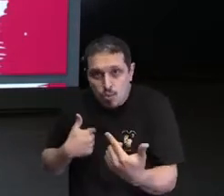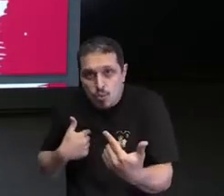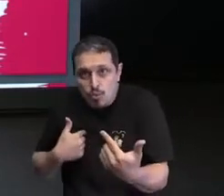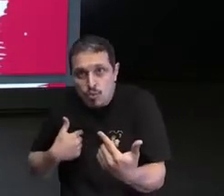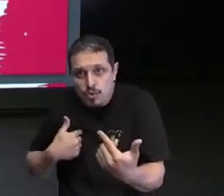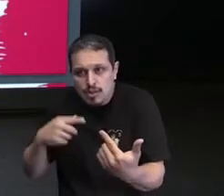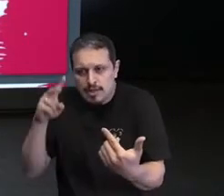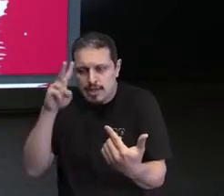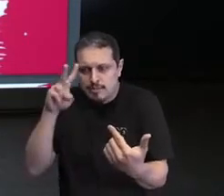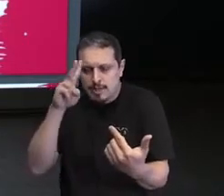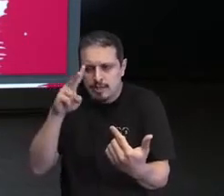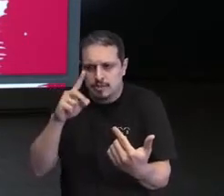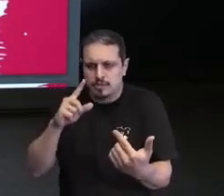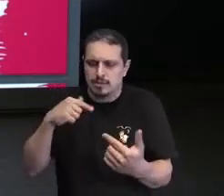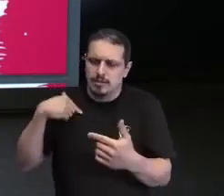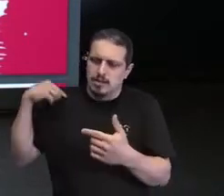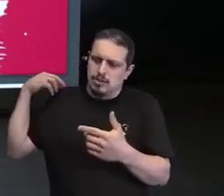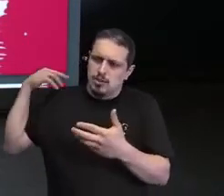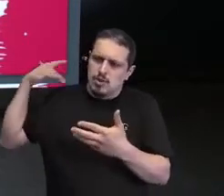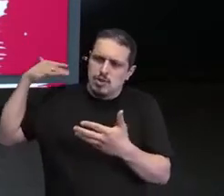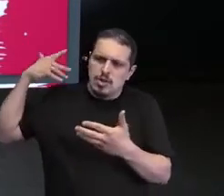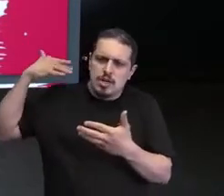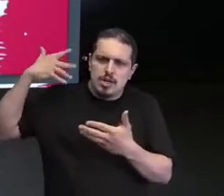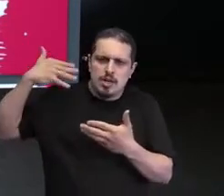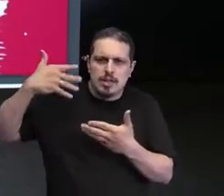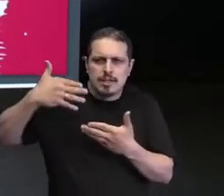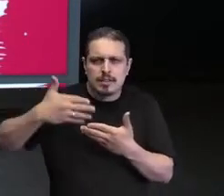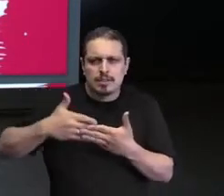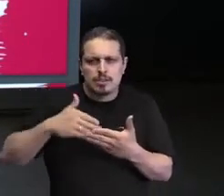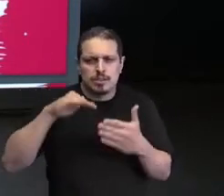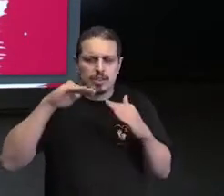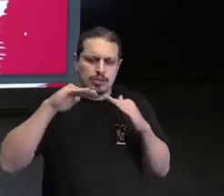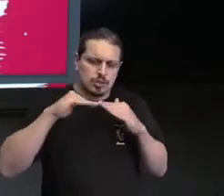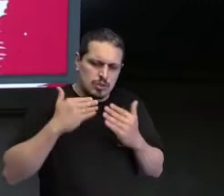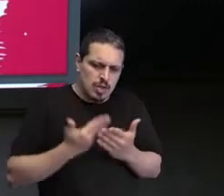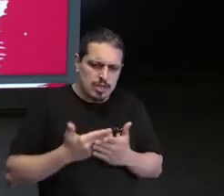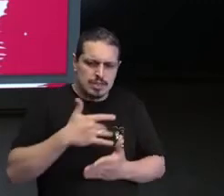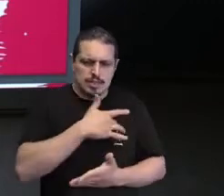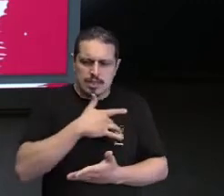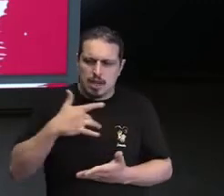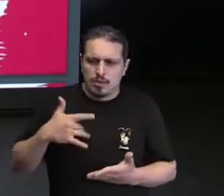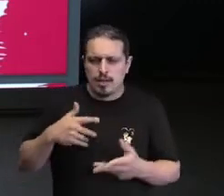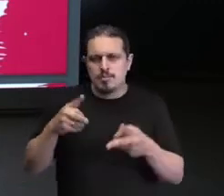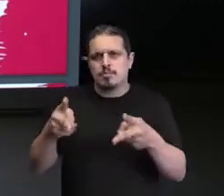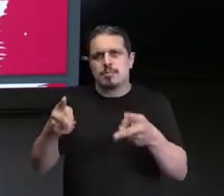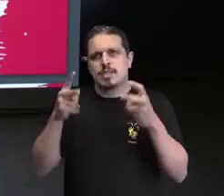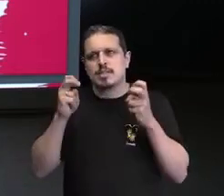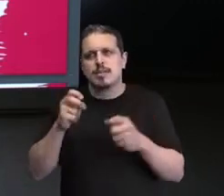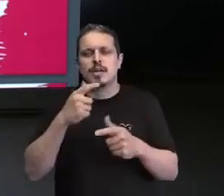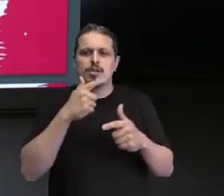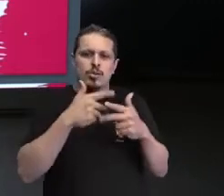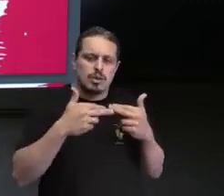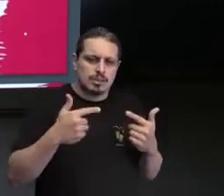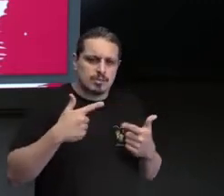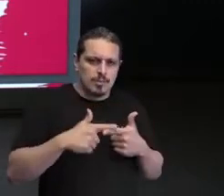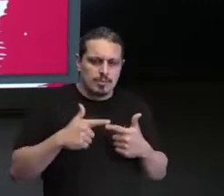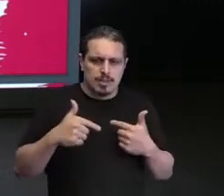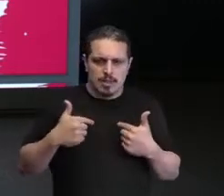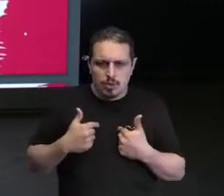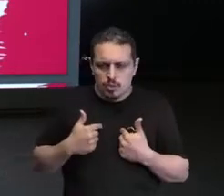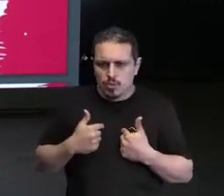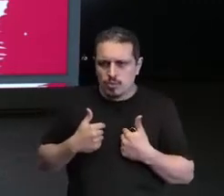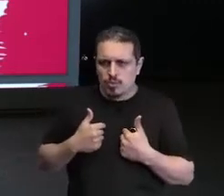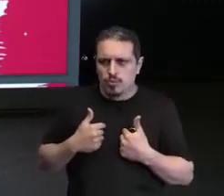uma história para mim a trajetória de vida Educacional na saúde e eu percebi o quanto que eu fui violentada o quanto que eu fui